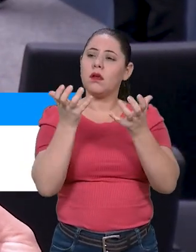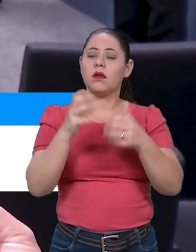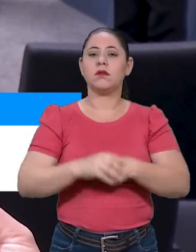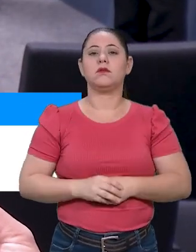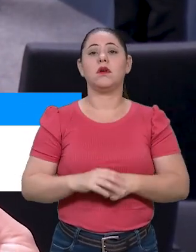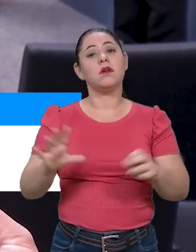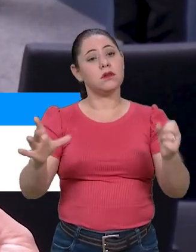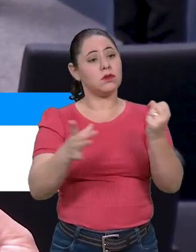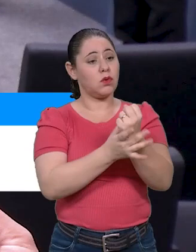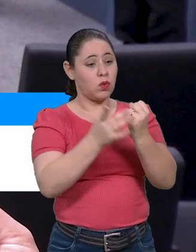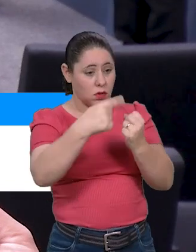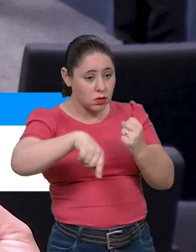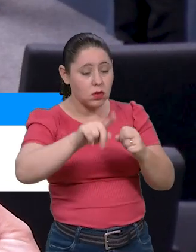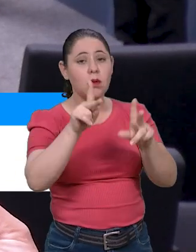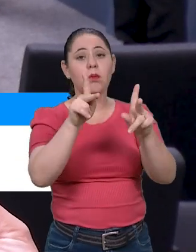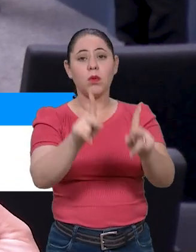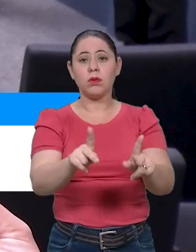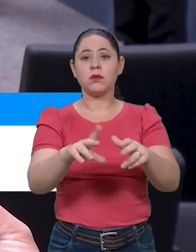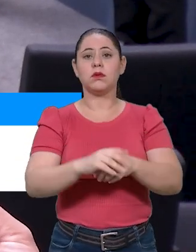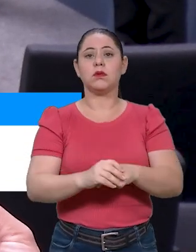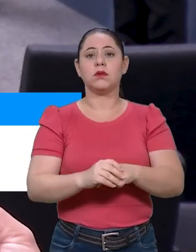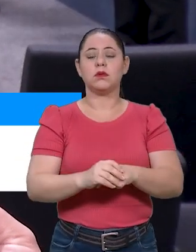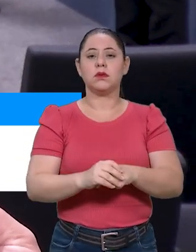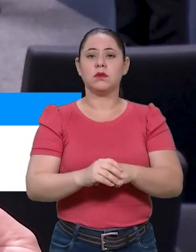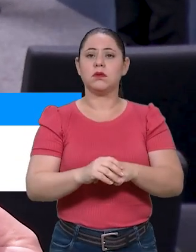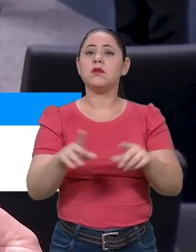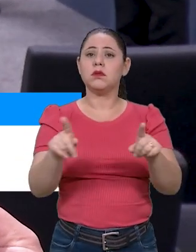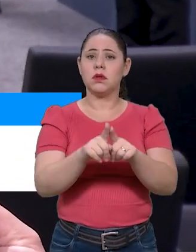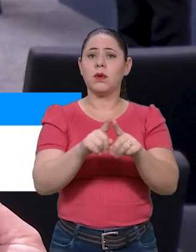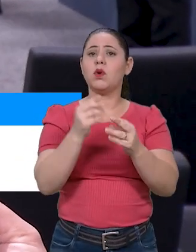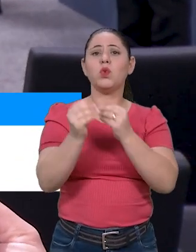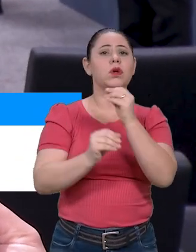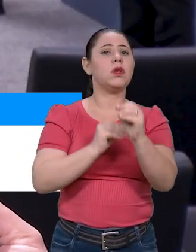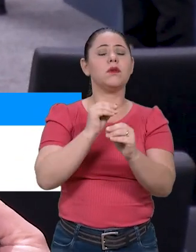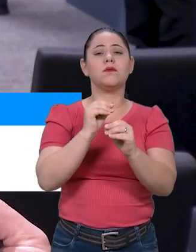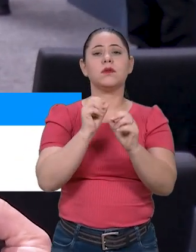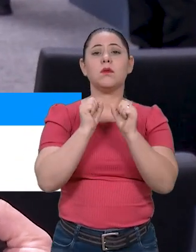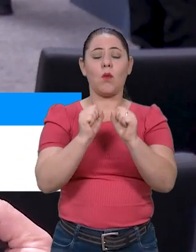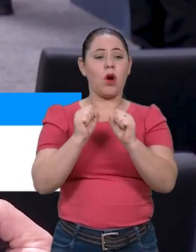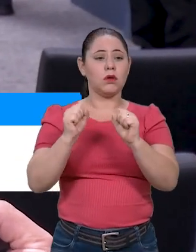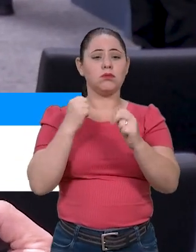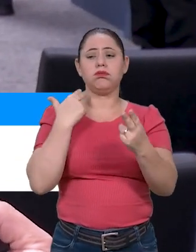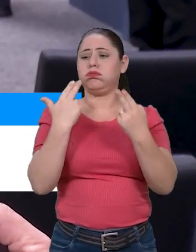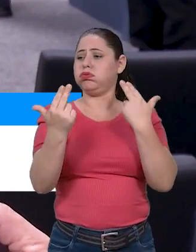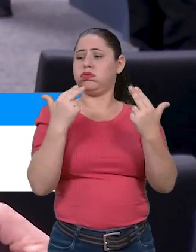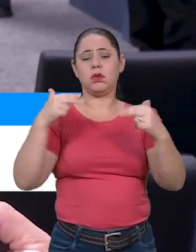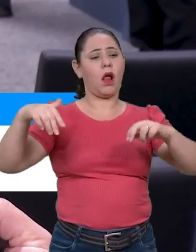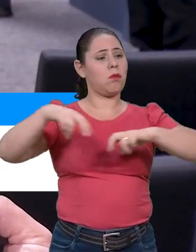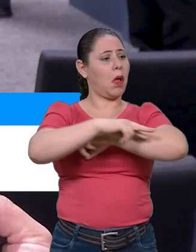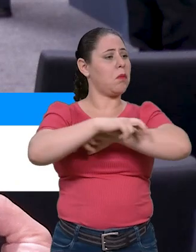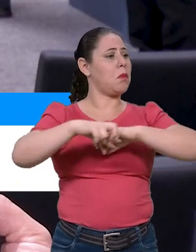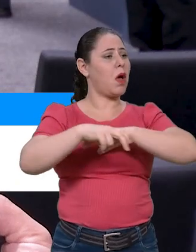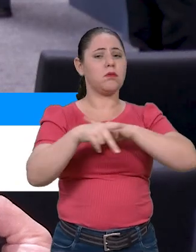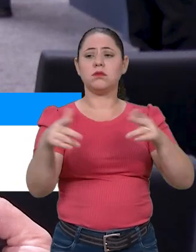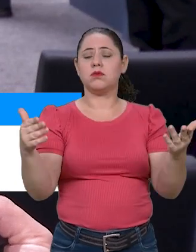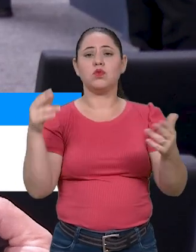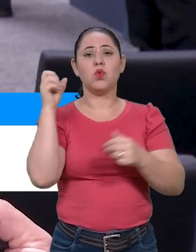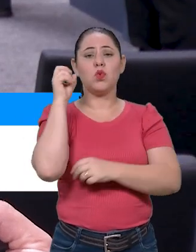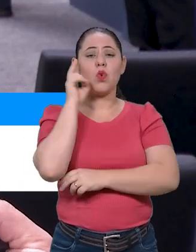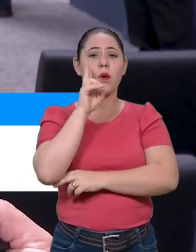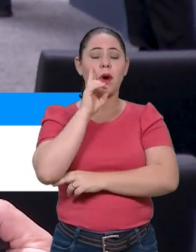e o que é o que nós queremos trazer segurança para nossa população e a condição de você poder ir